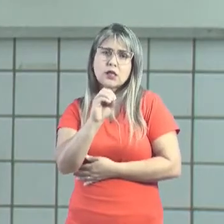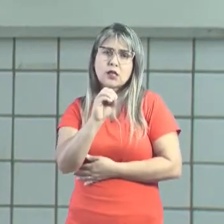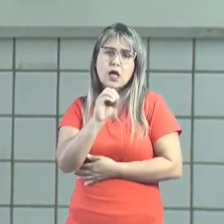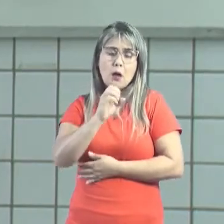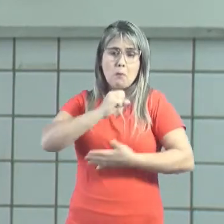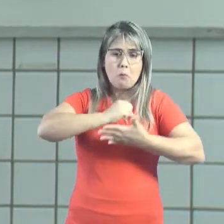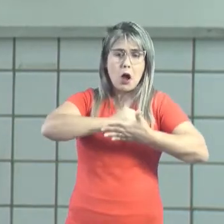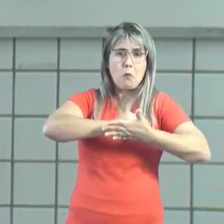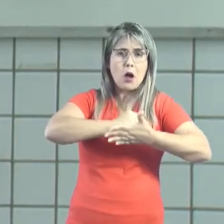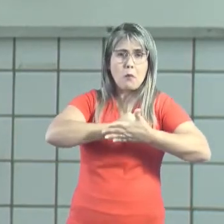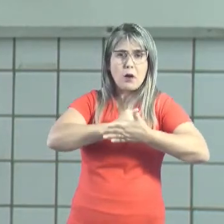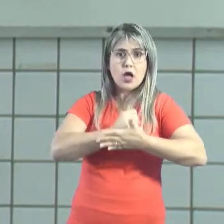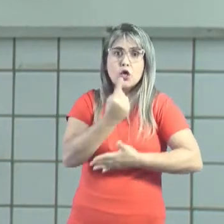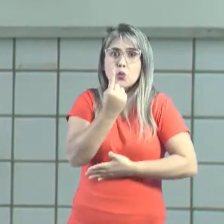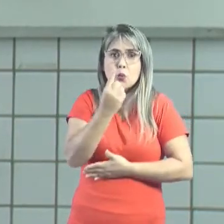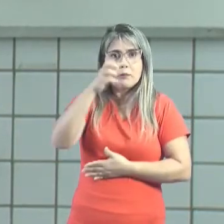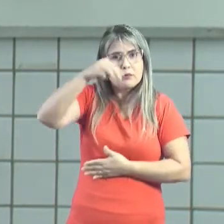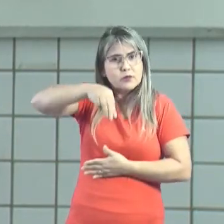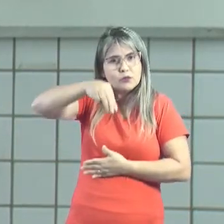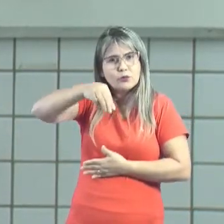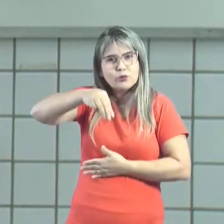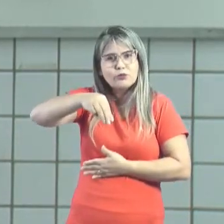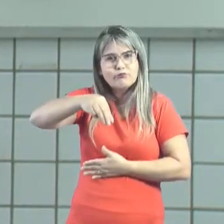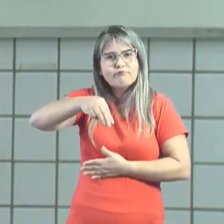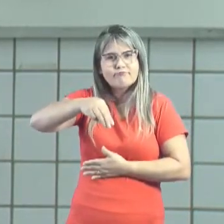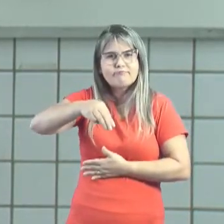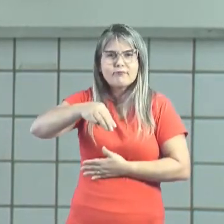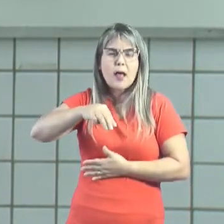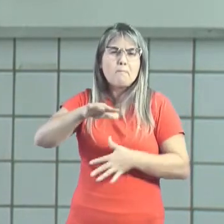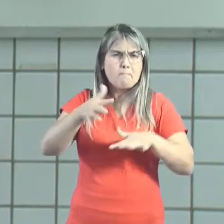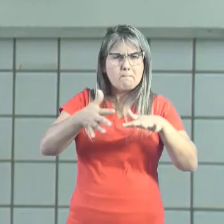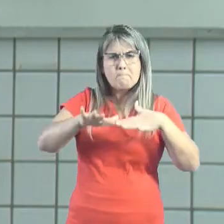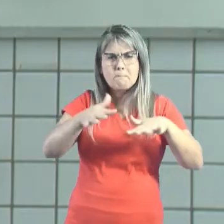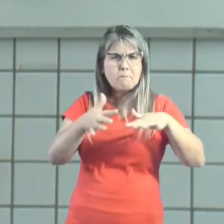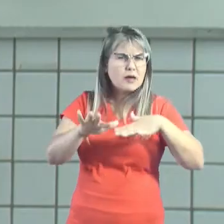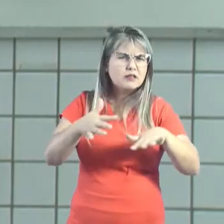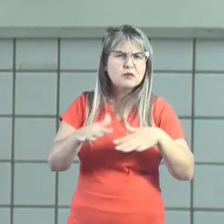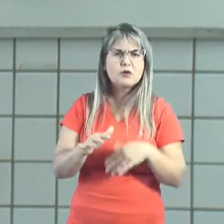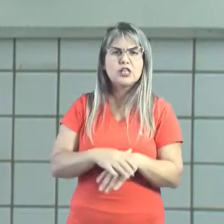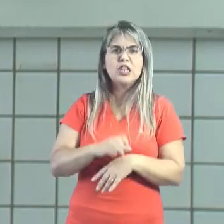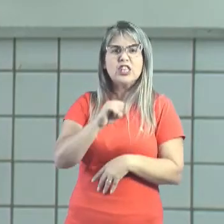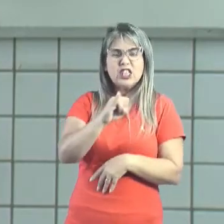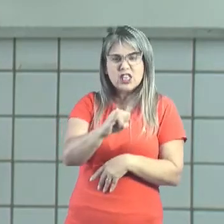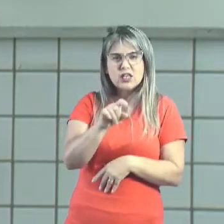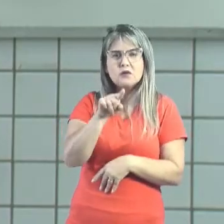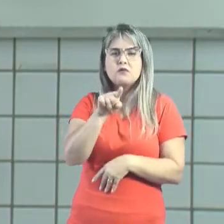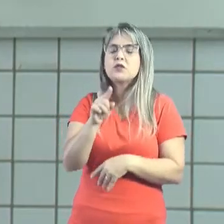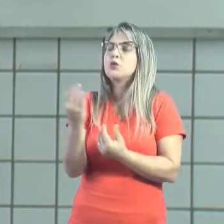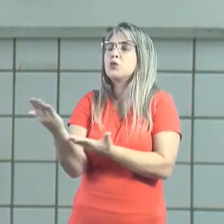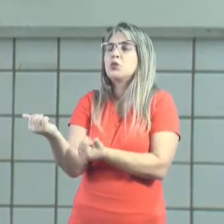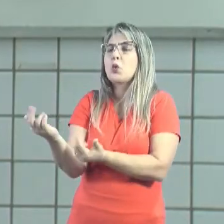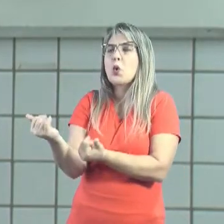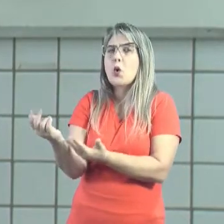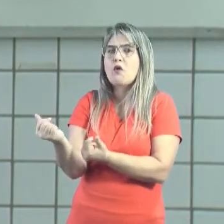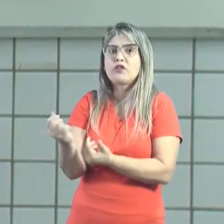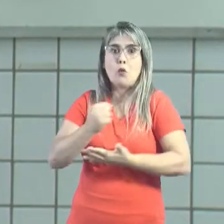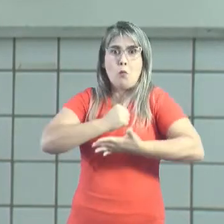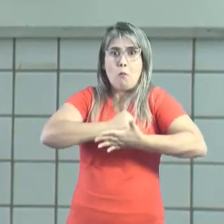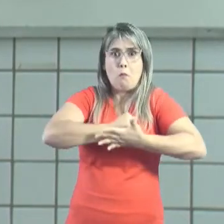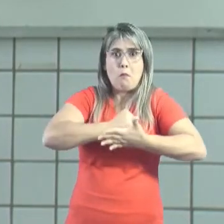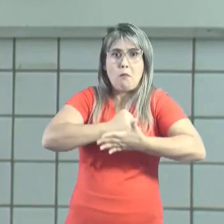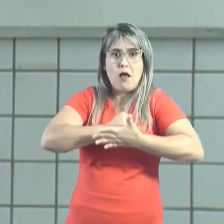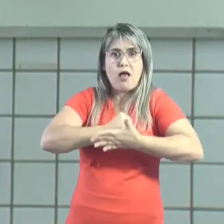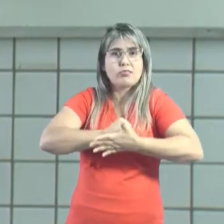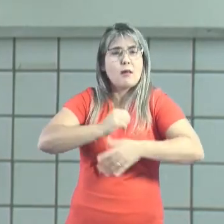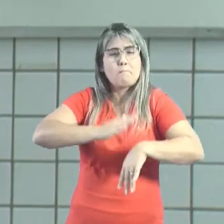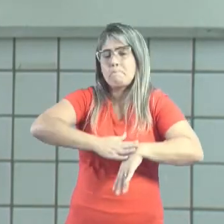aqui é uma média, valores normais, né? Quanto mais jovem você é, maior vai ser o